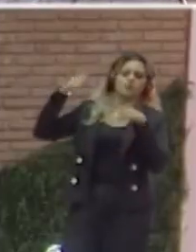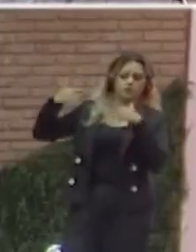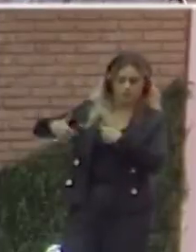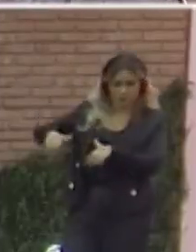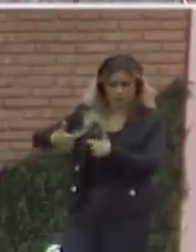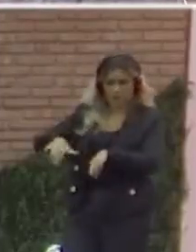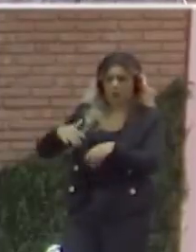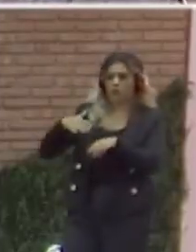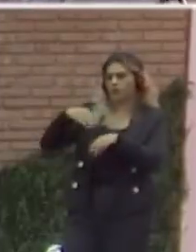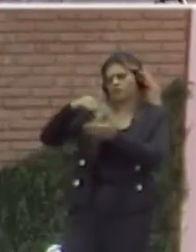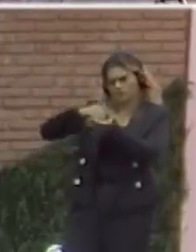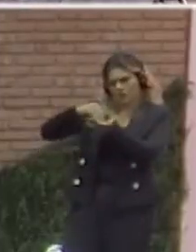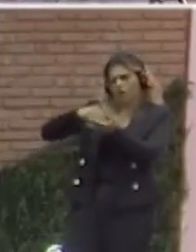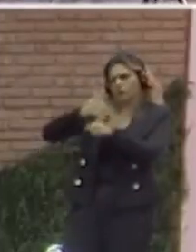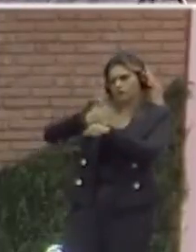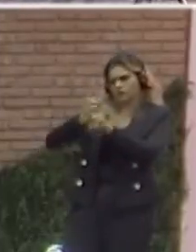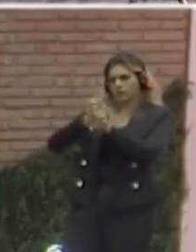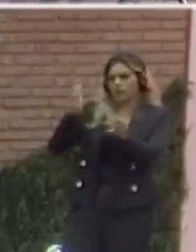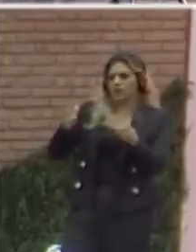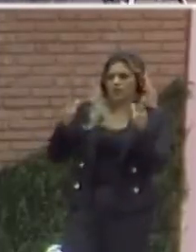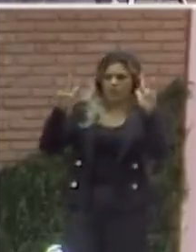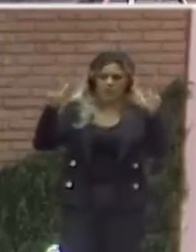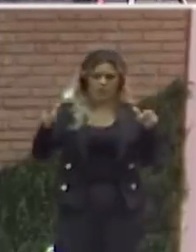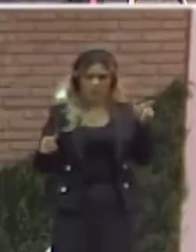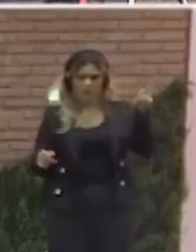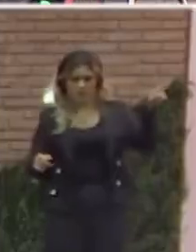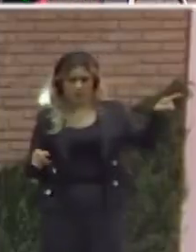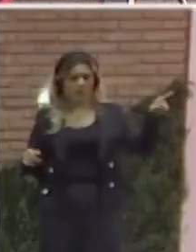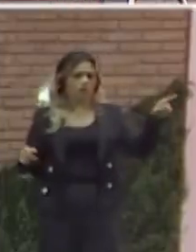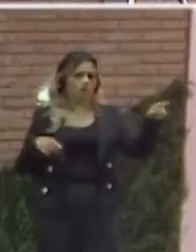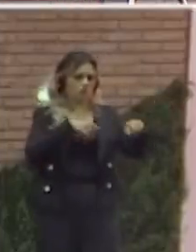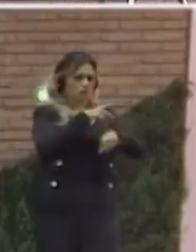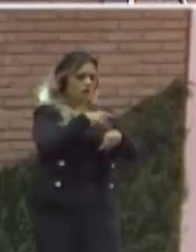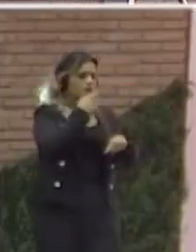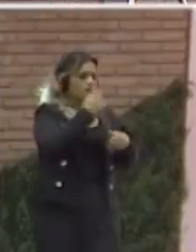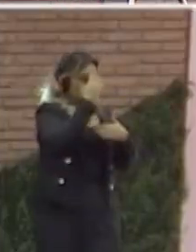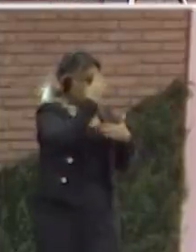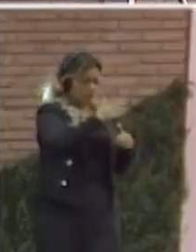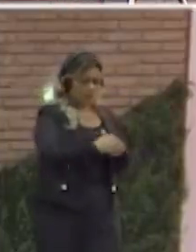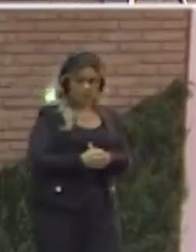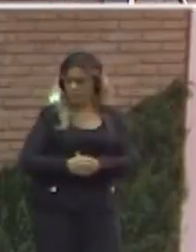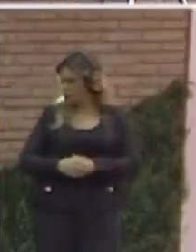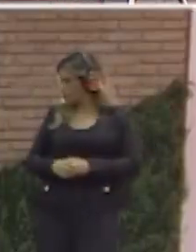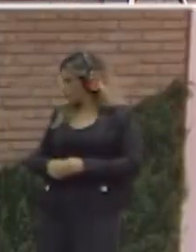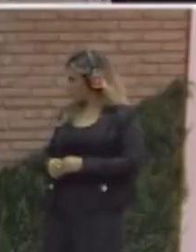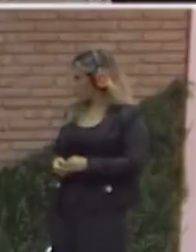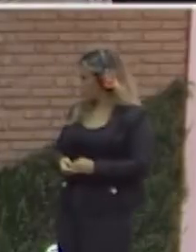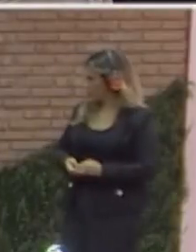profissionais de área. Naturalmente, a mesma situação se dá com a Inglaterra. Obrigado.